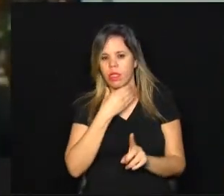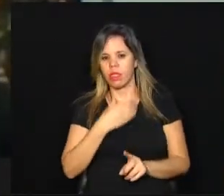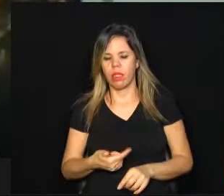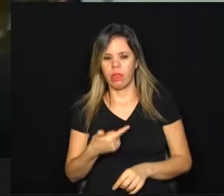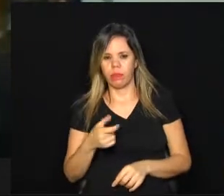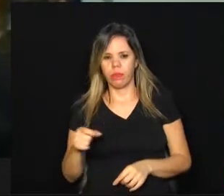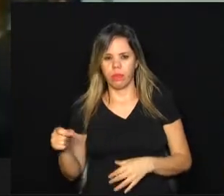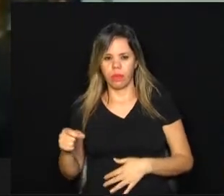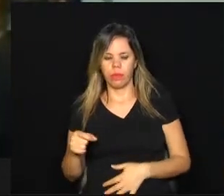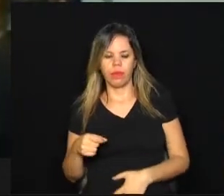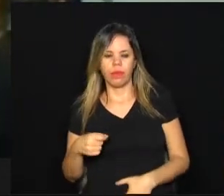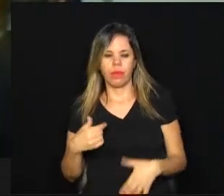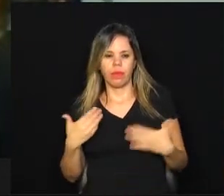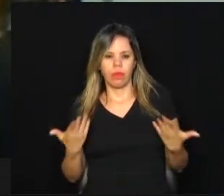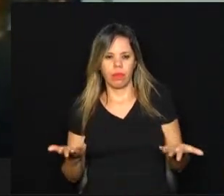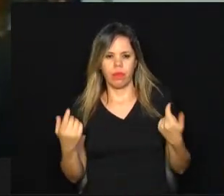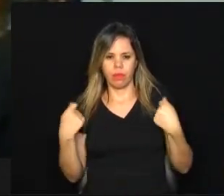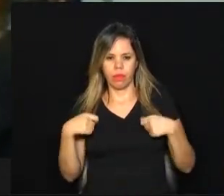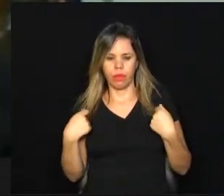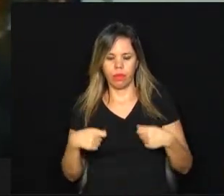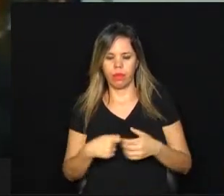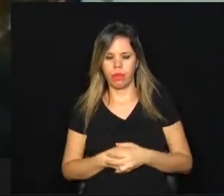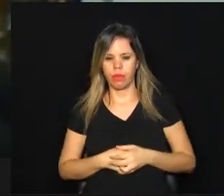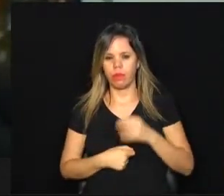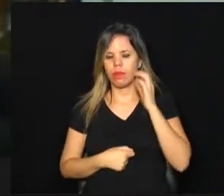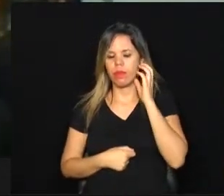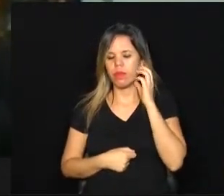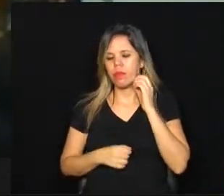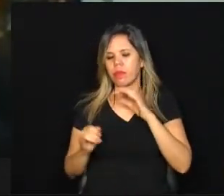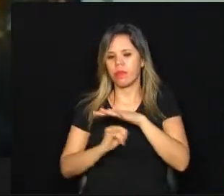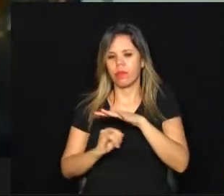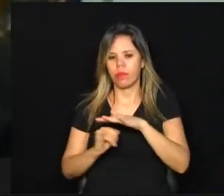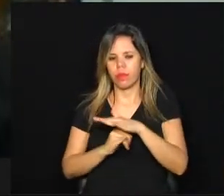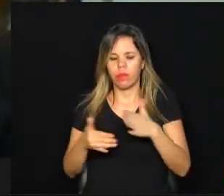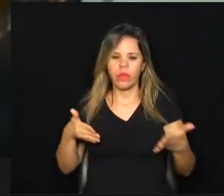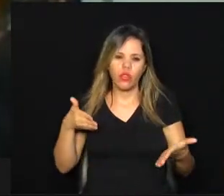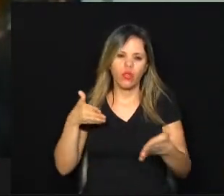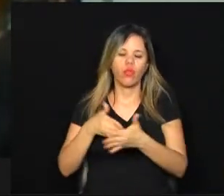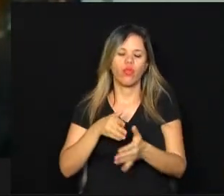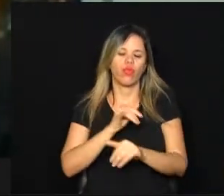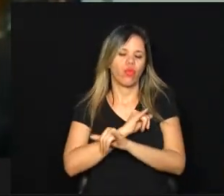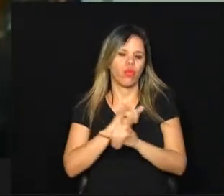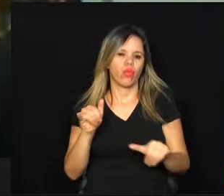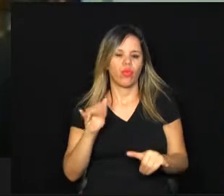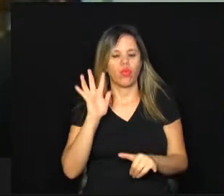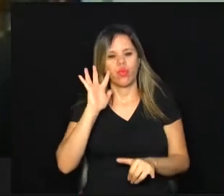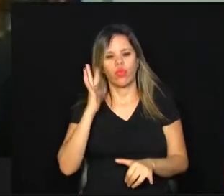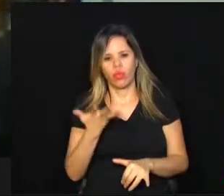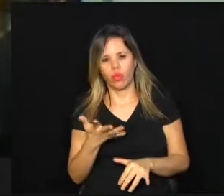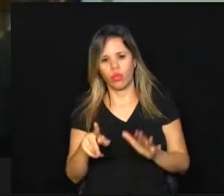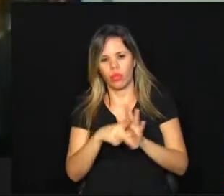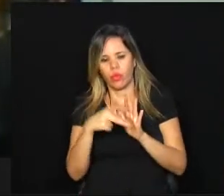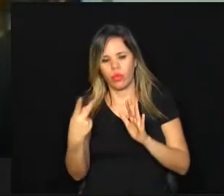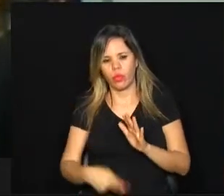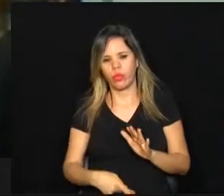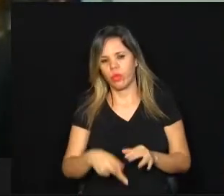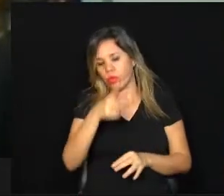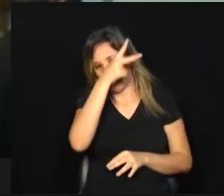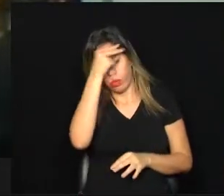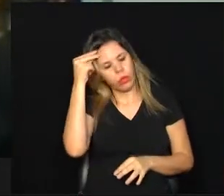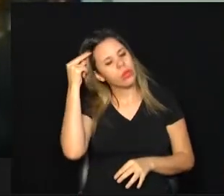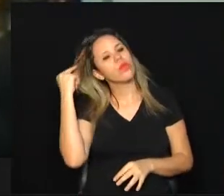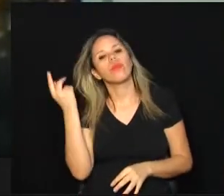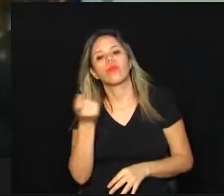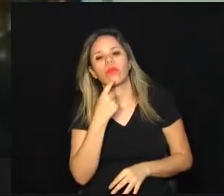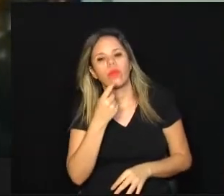2020. Então, o que nós precisamos, e o consórcio, no seu último alerta, conseguiu resultados, a própria Prefeitura de Campinas e a